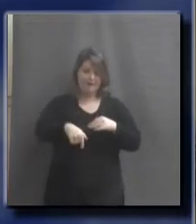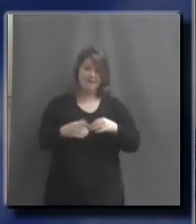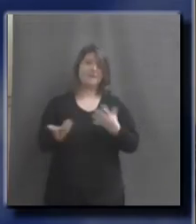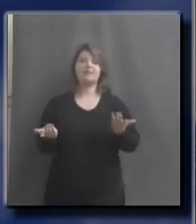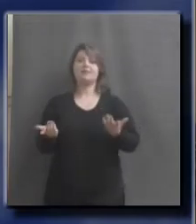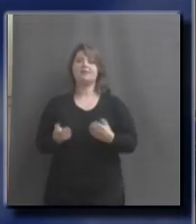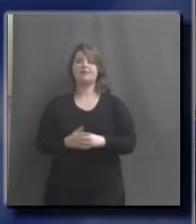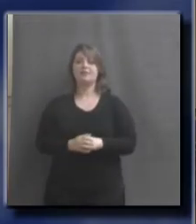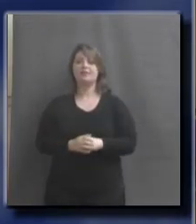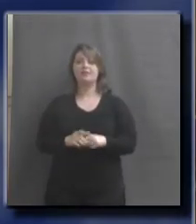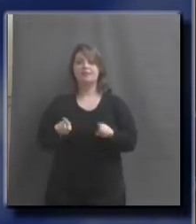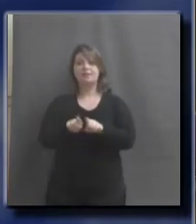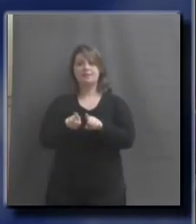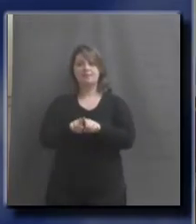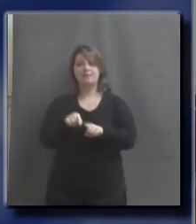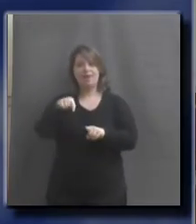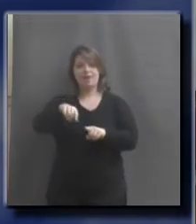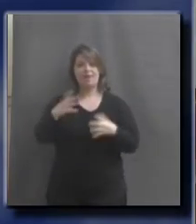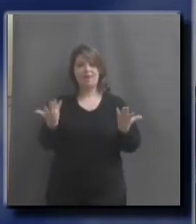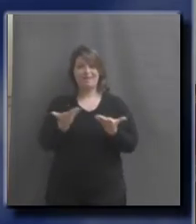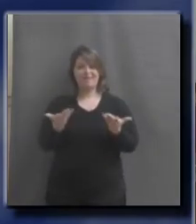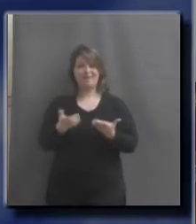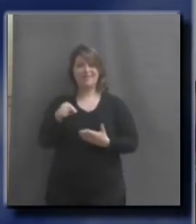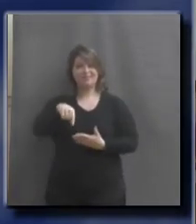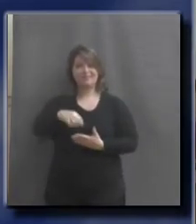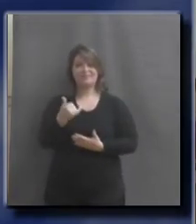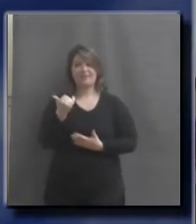que ela acontecesse.